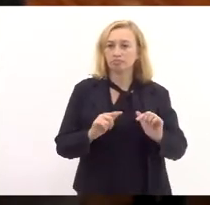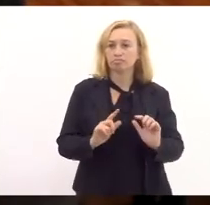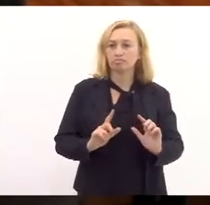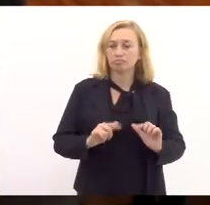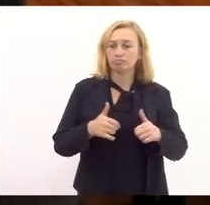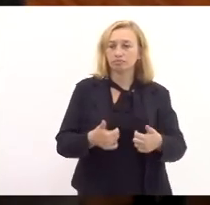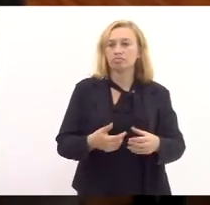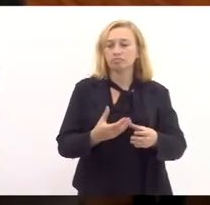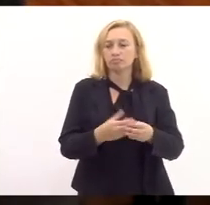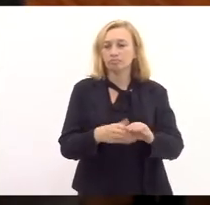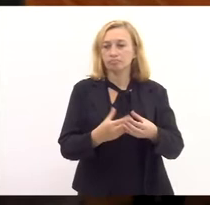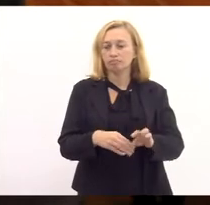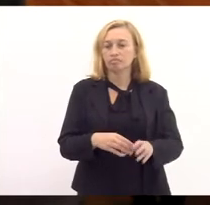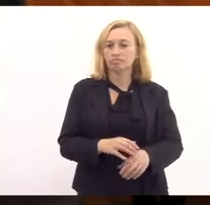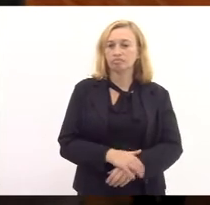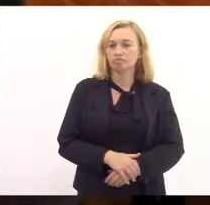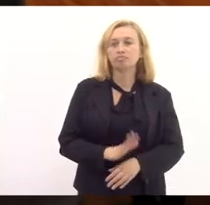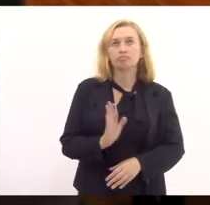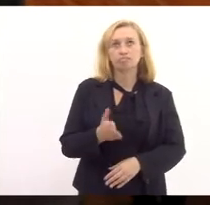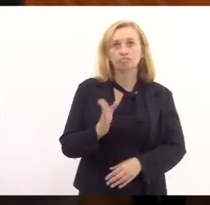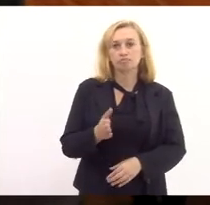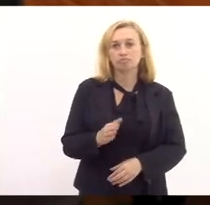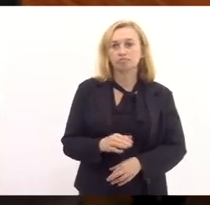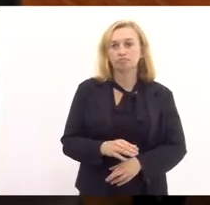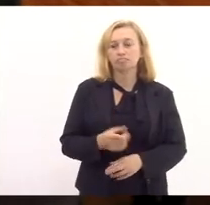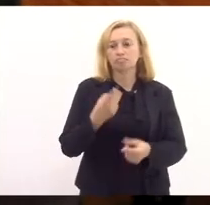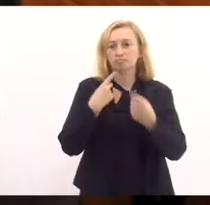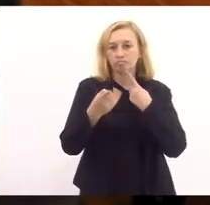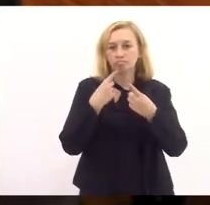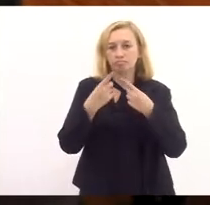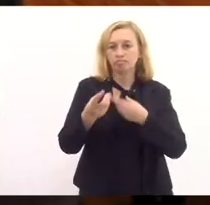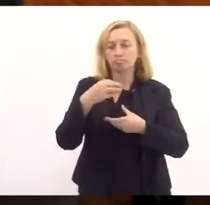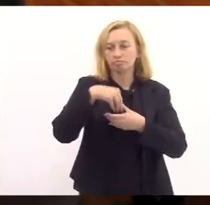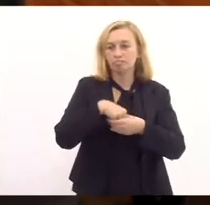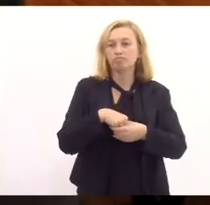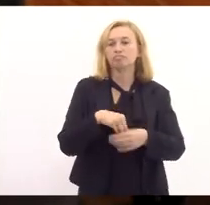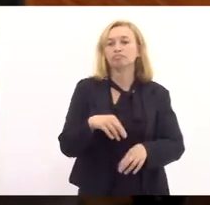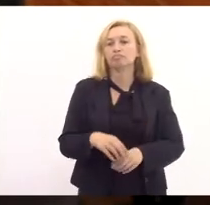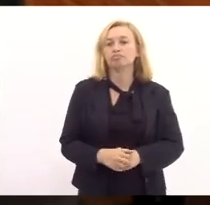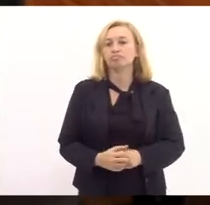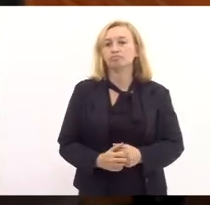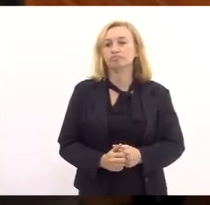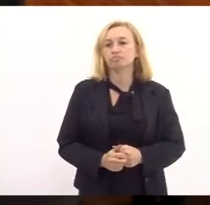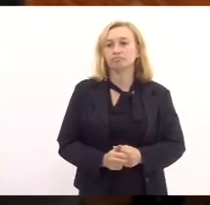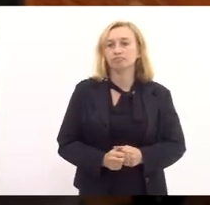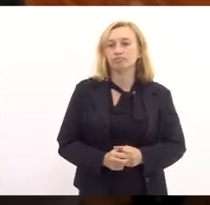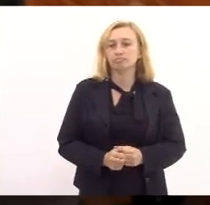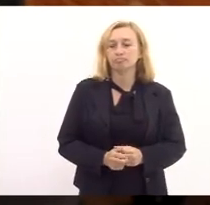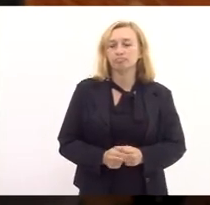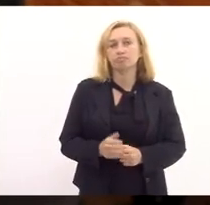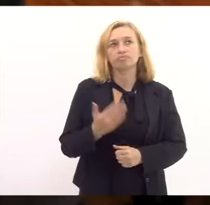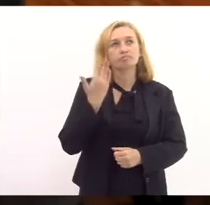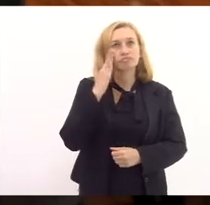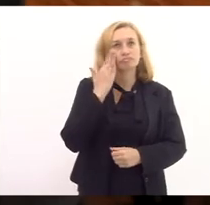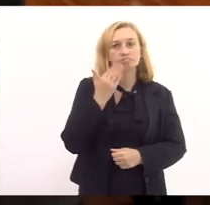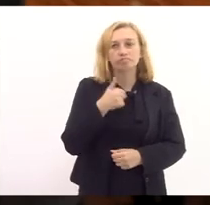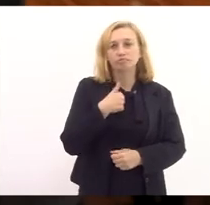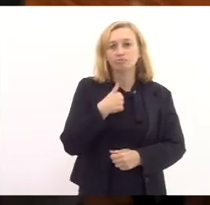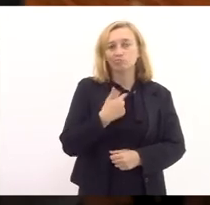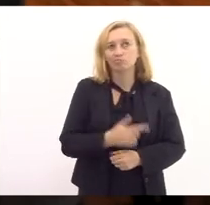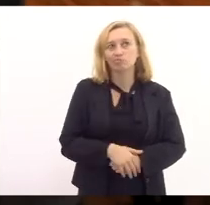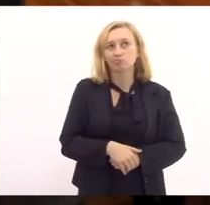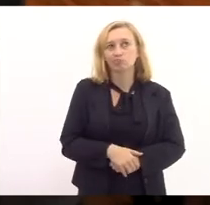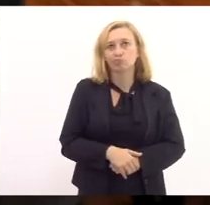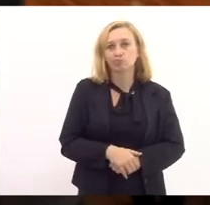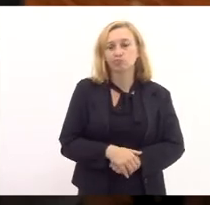Isso já foi fato de discussão internamente, e eu entendo que